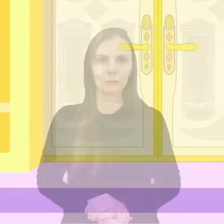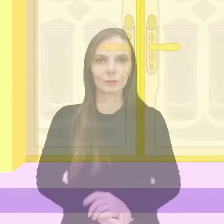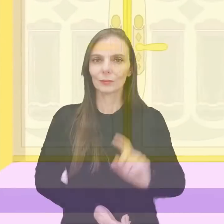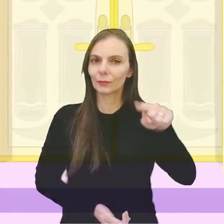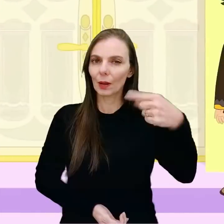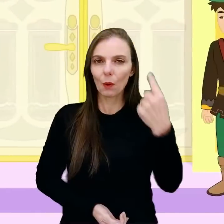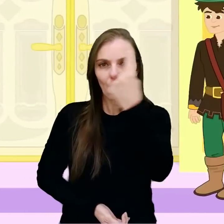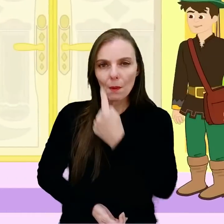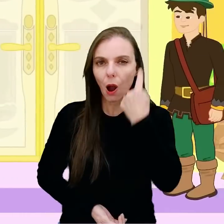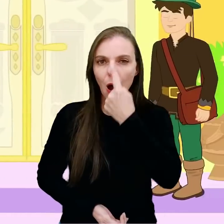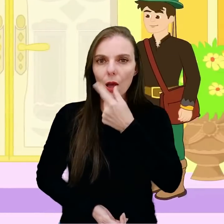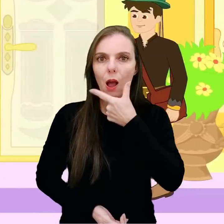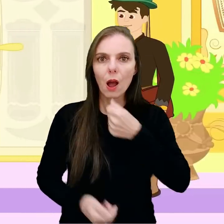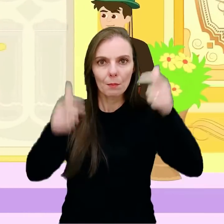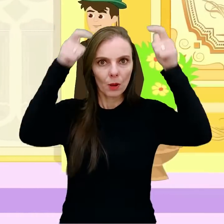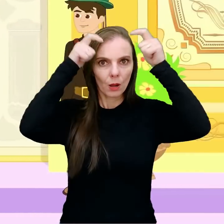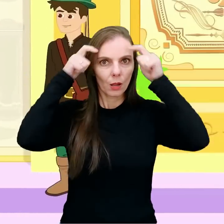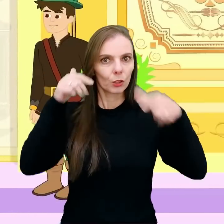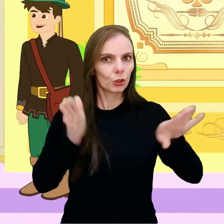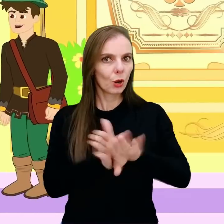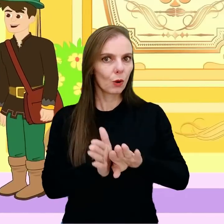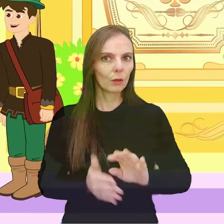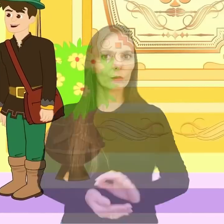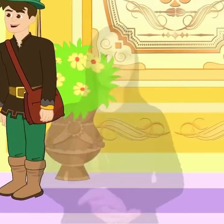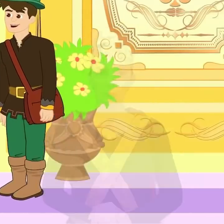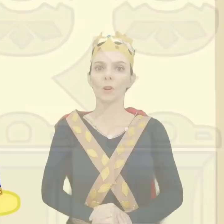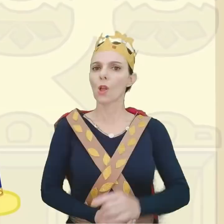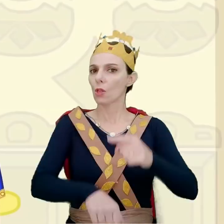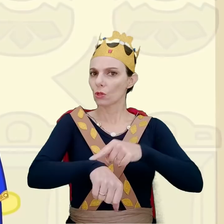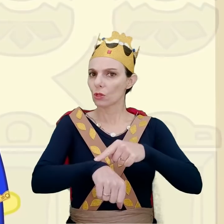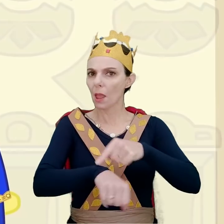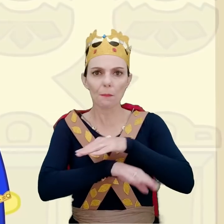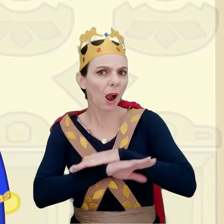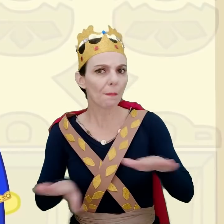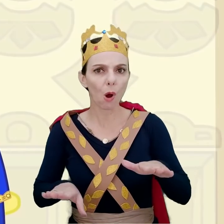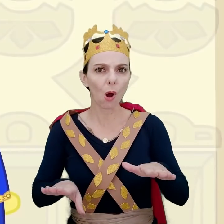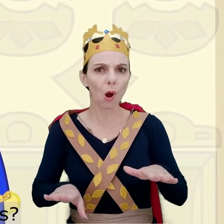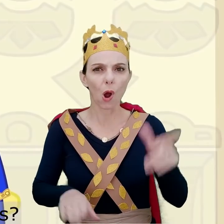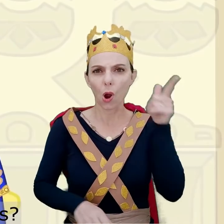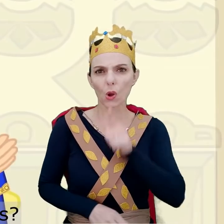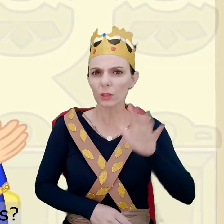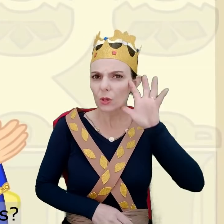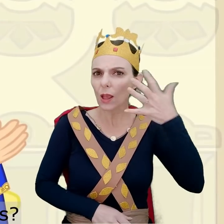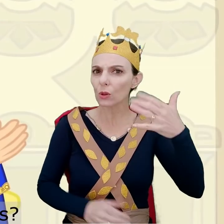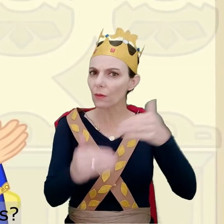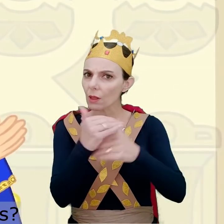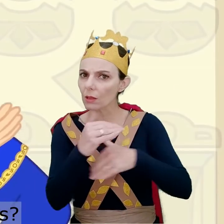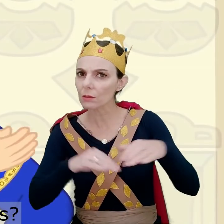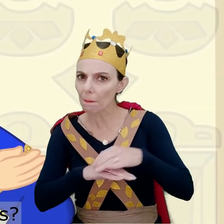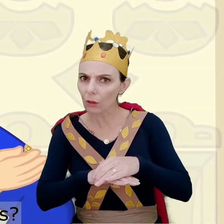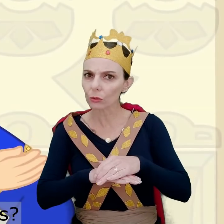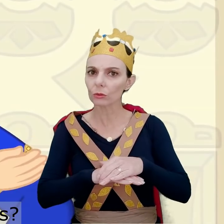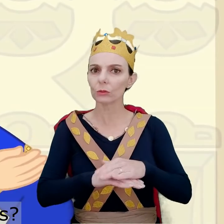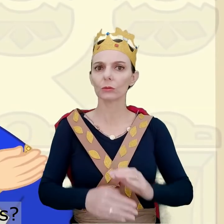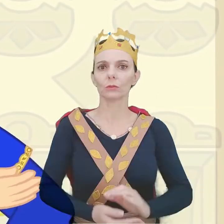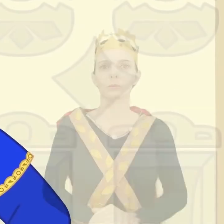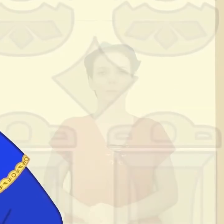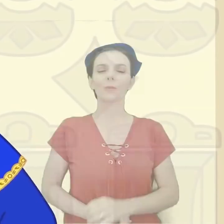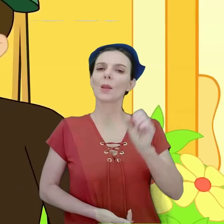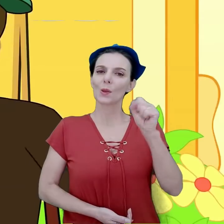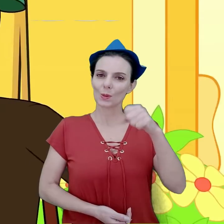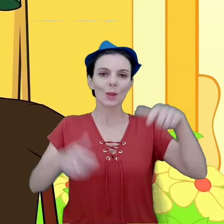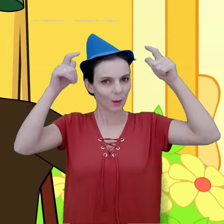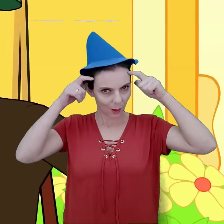Depois de uma hora, o rei apareceu. O seu tempo acabou! Você resolveu o mistério dos sapatos?